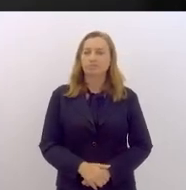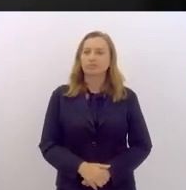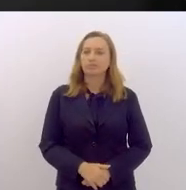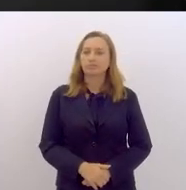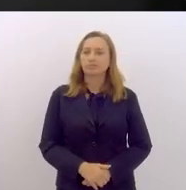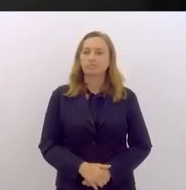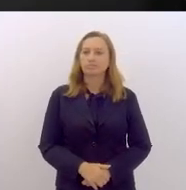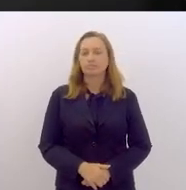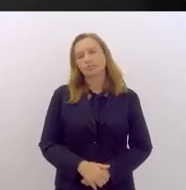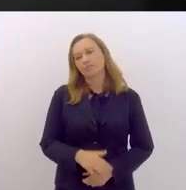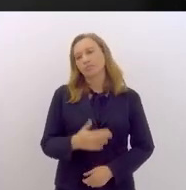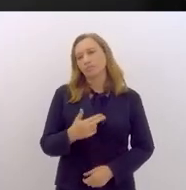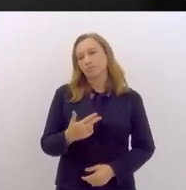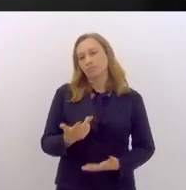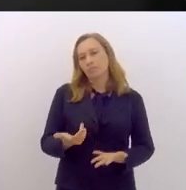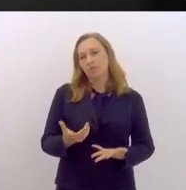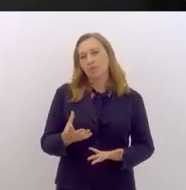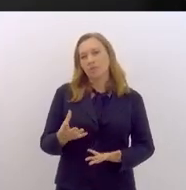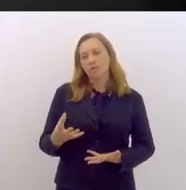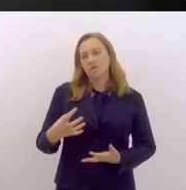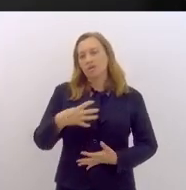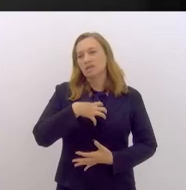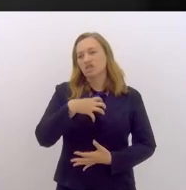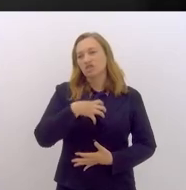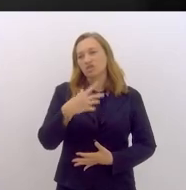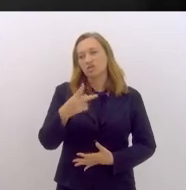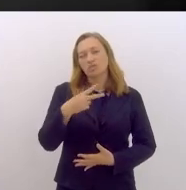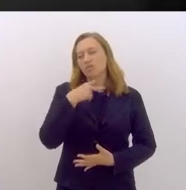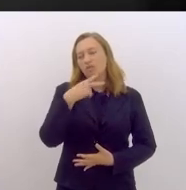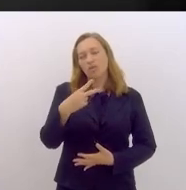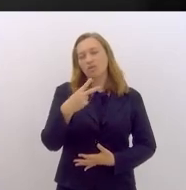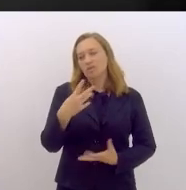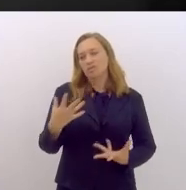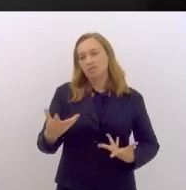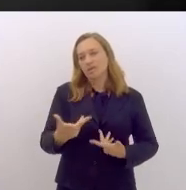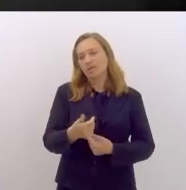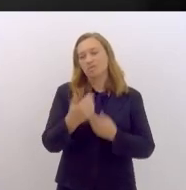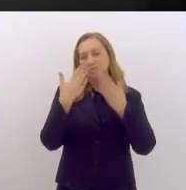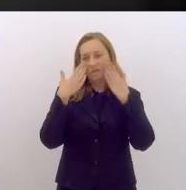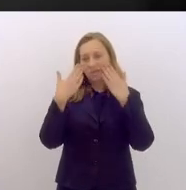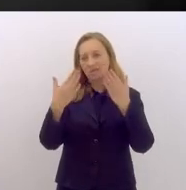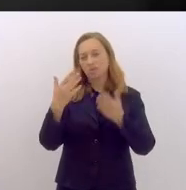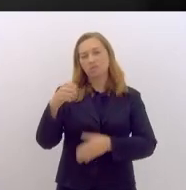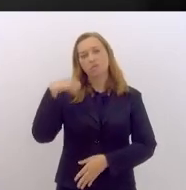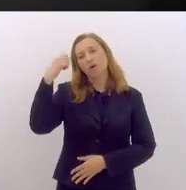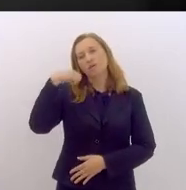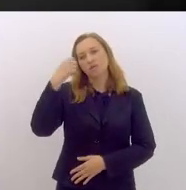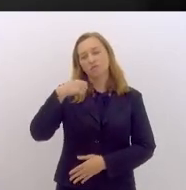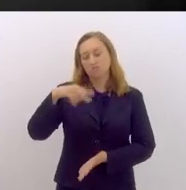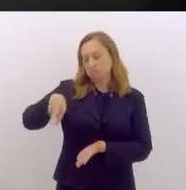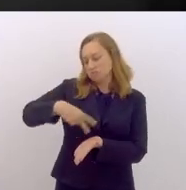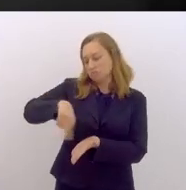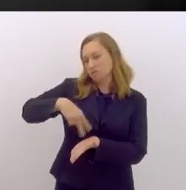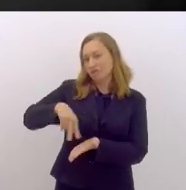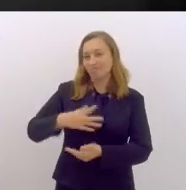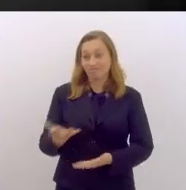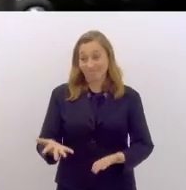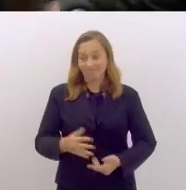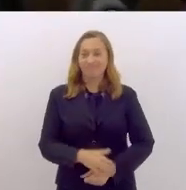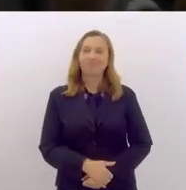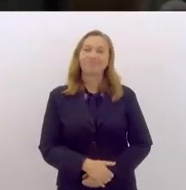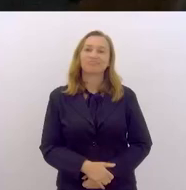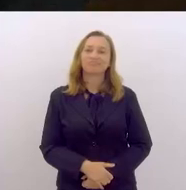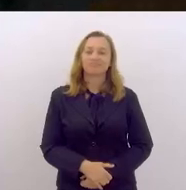É que eu vou ficar sem ouvir a voz do locutor, do apresentador, do ator, do dançarino.